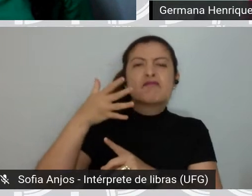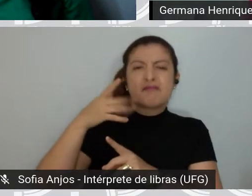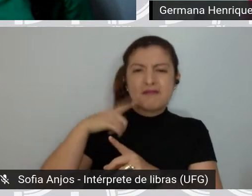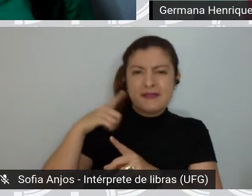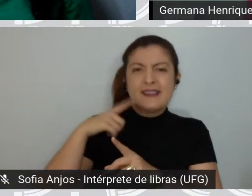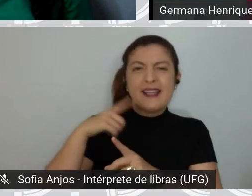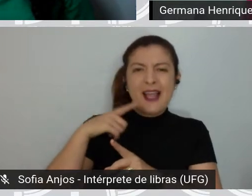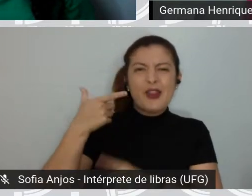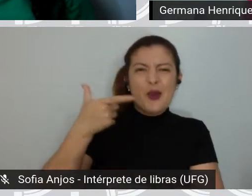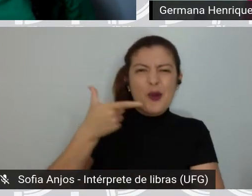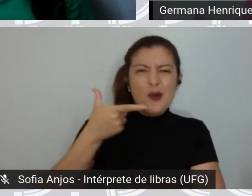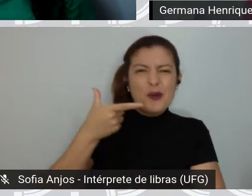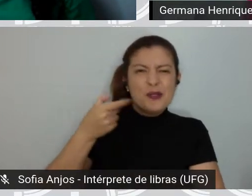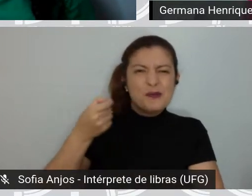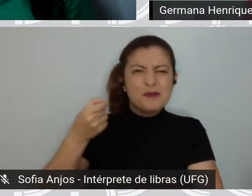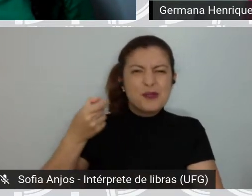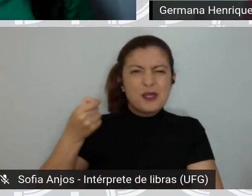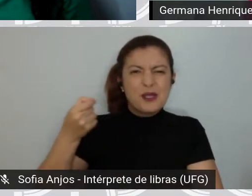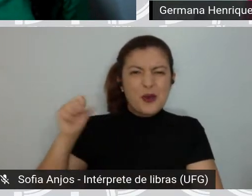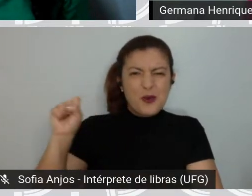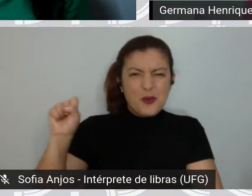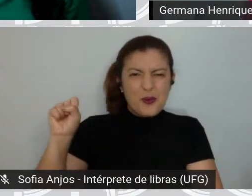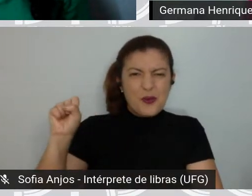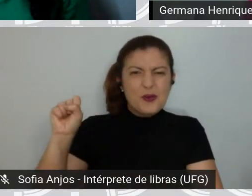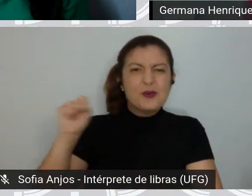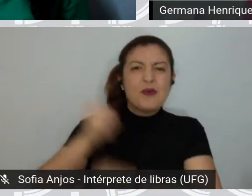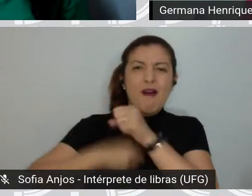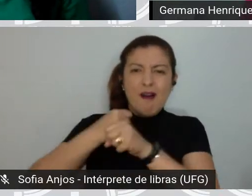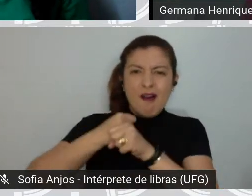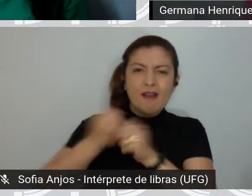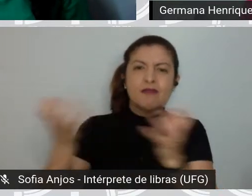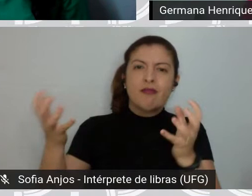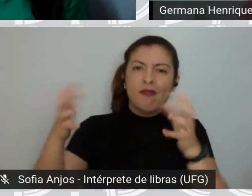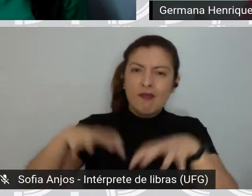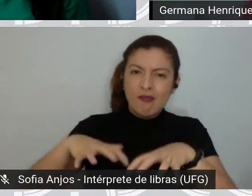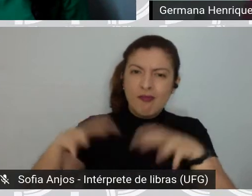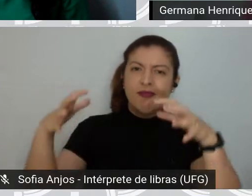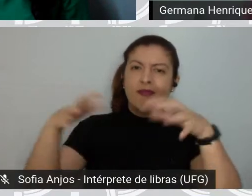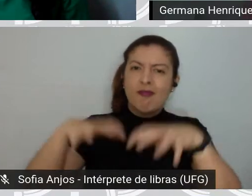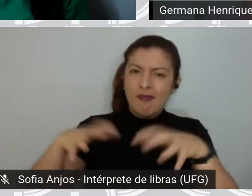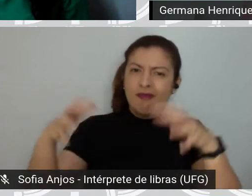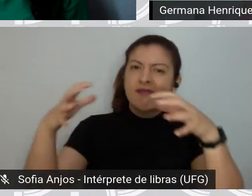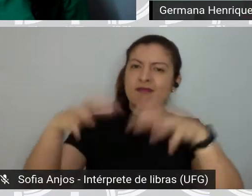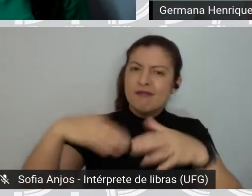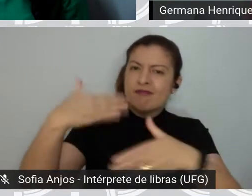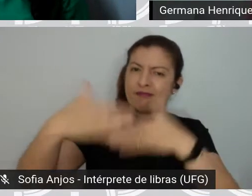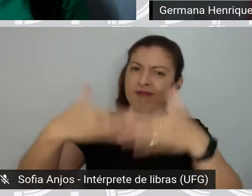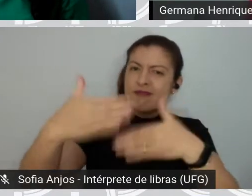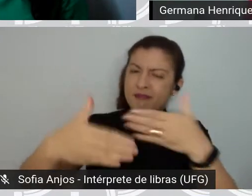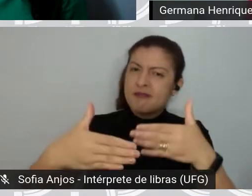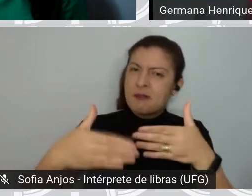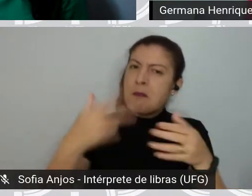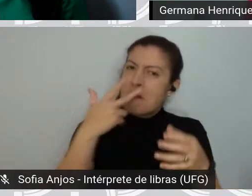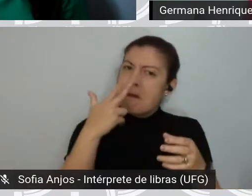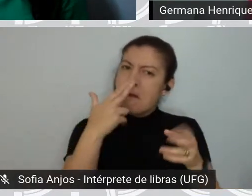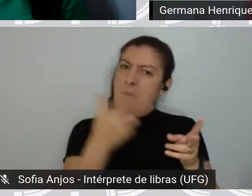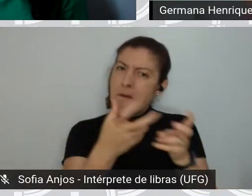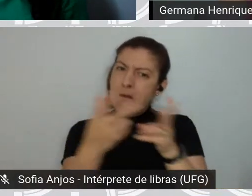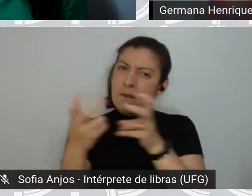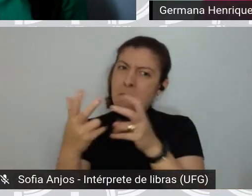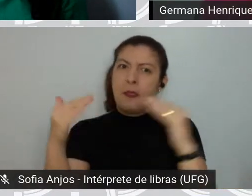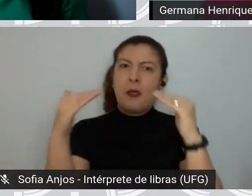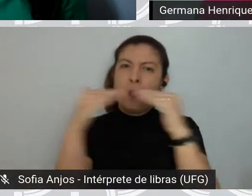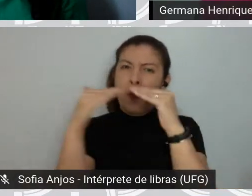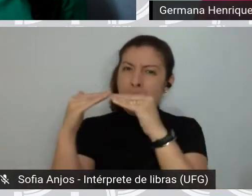aqui construindo esses discursos, né, e procurando chegar mais próximo